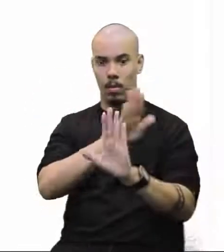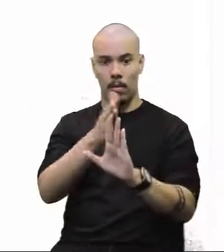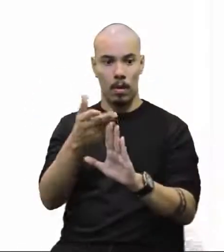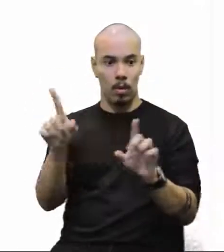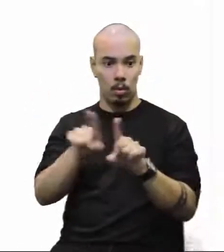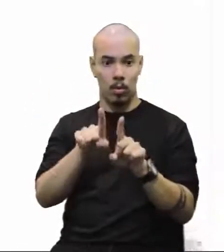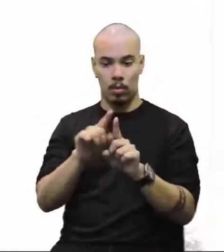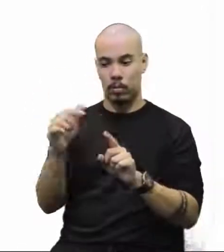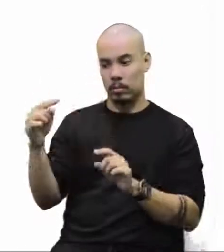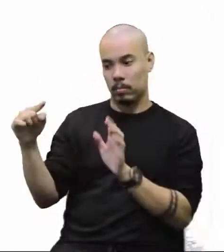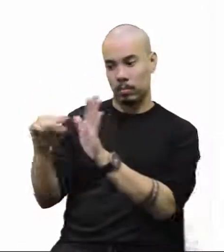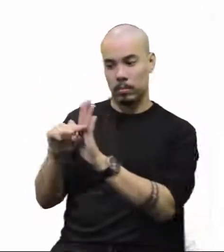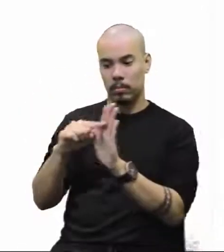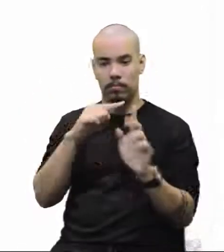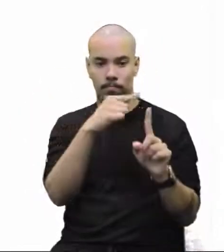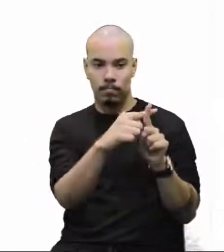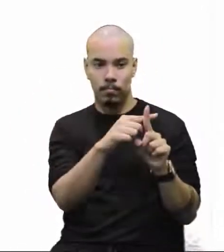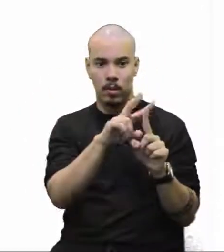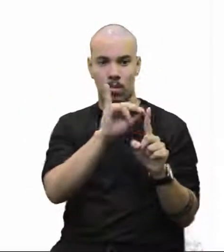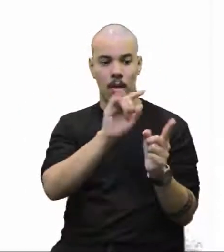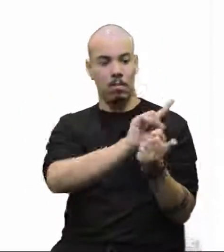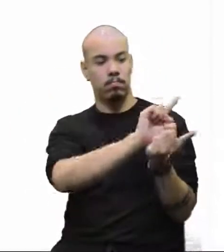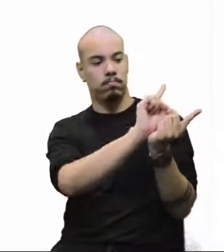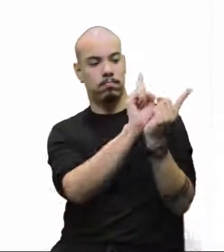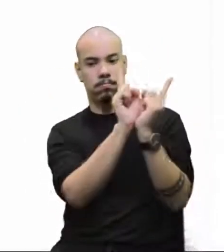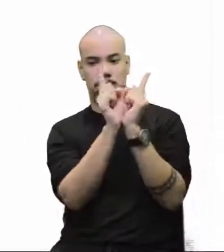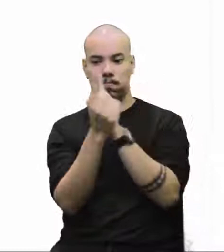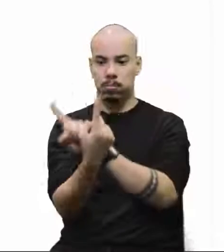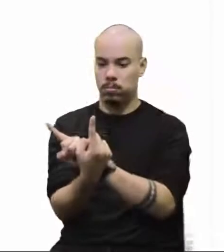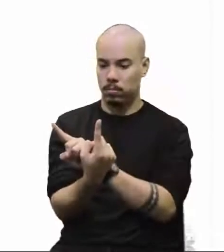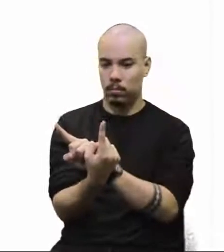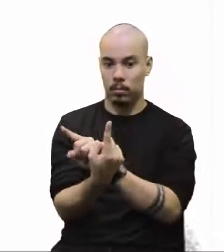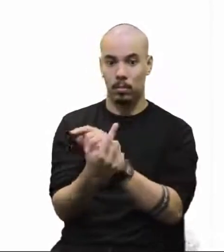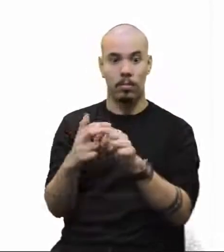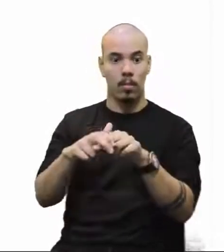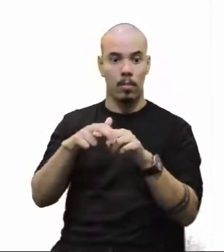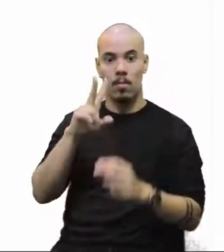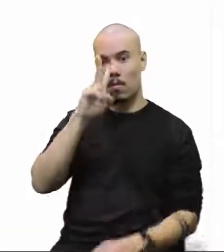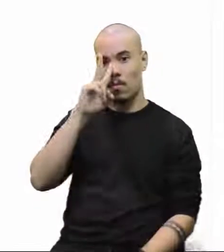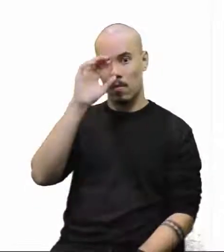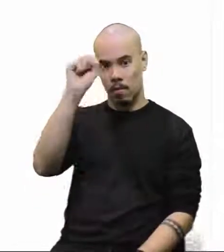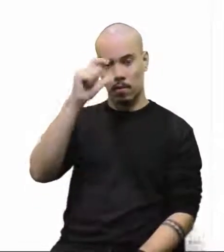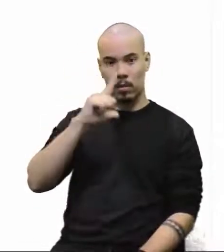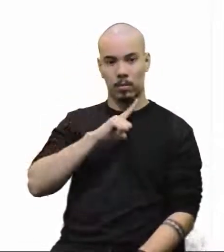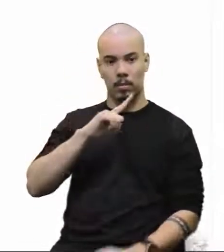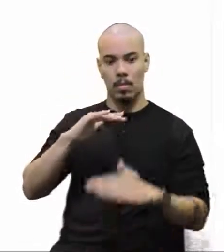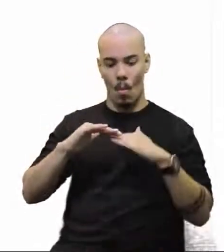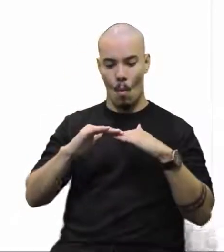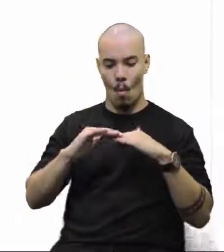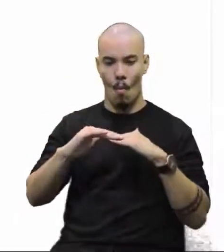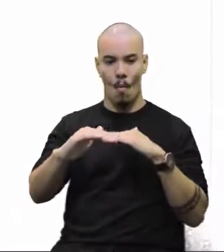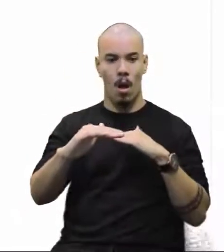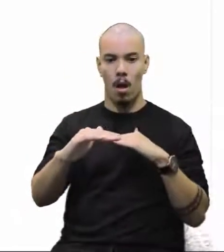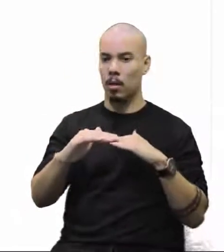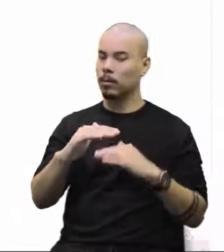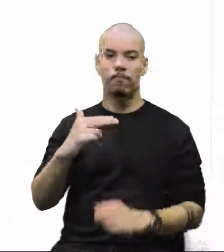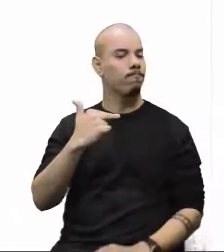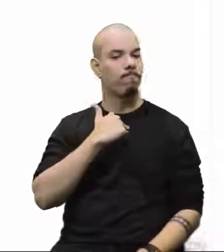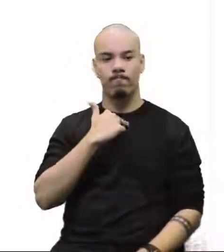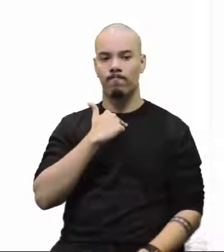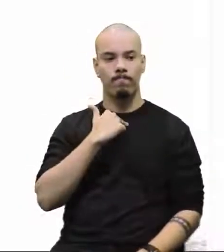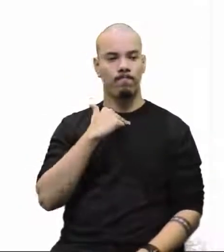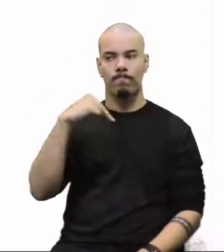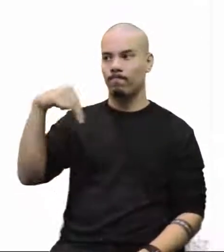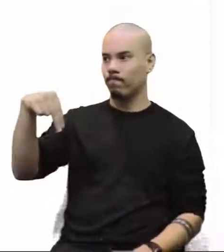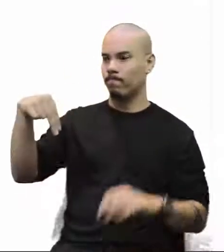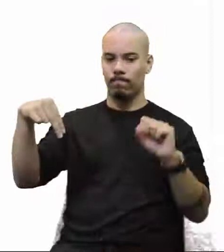para o menos. Então ela vai girar. Vai do B para o A, né? A força ela tem que ser perpendicular a esse plano, então ela não pode nem empurrar para o norte nem